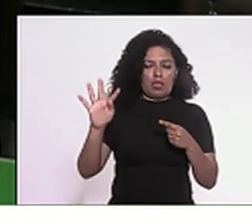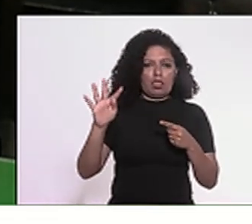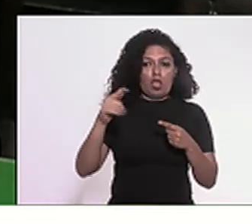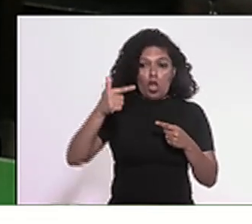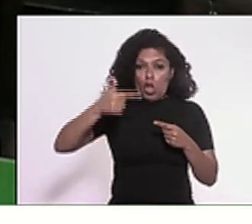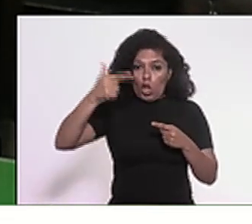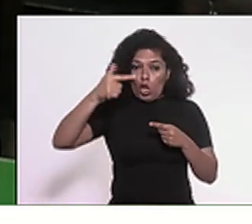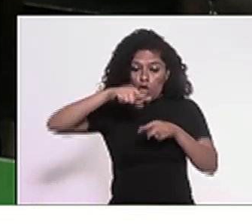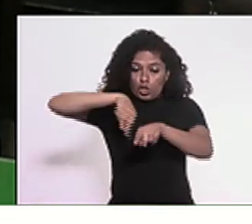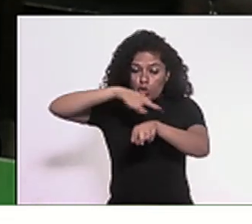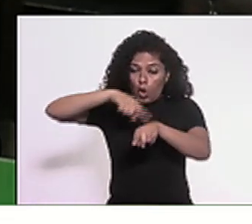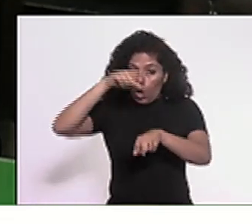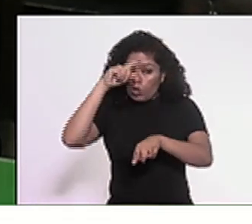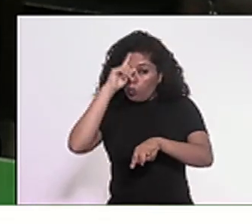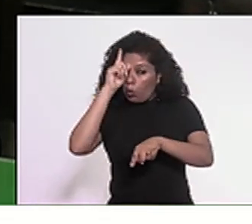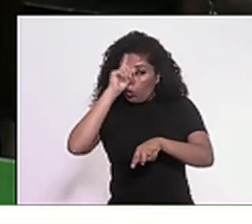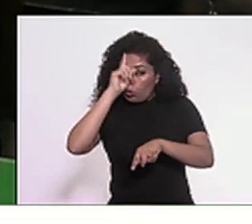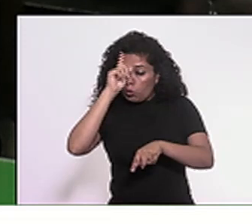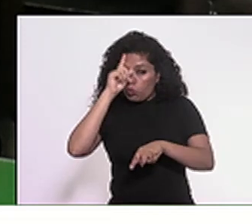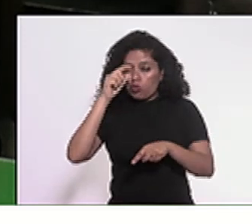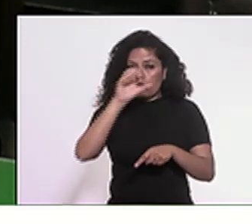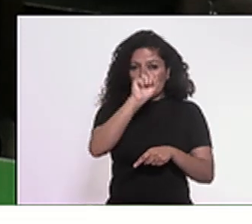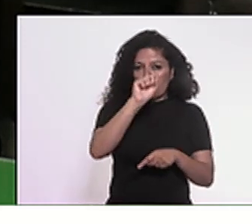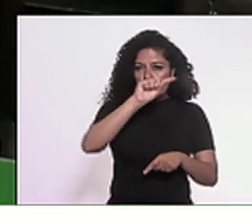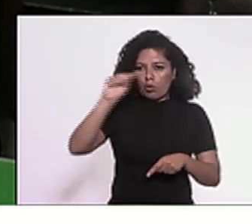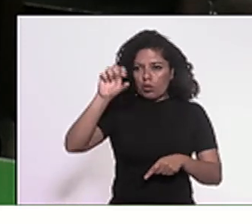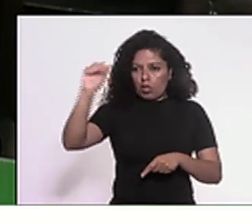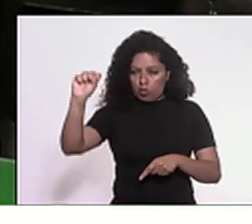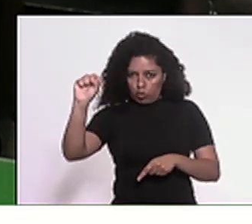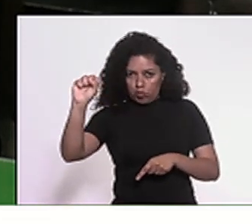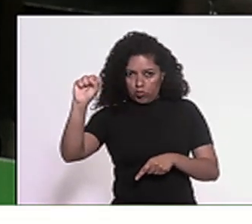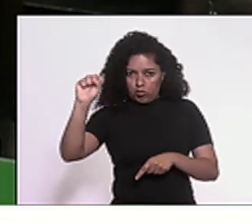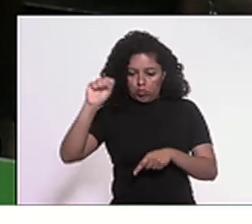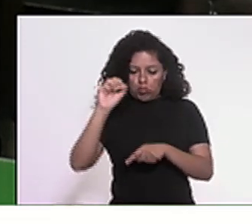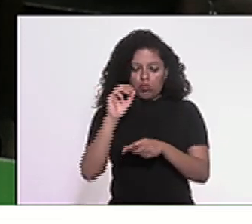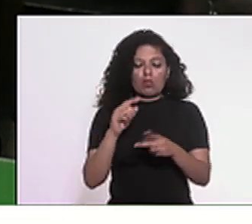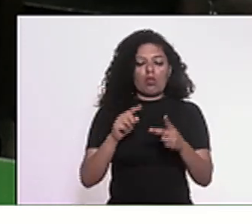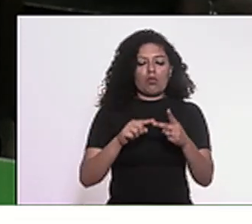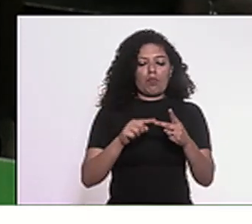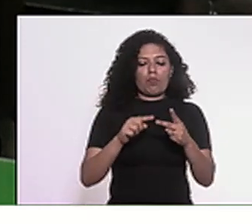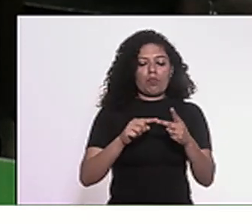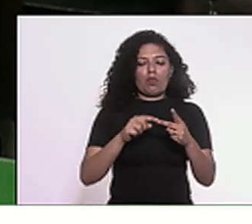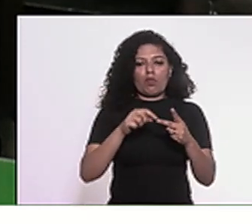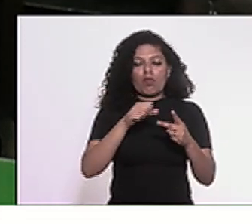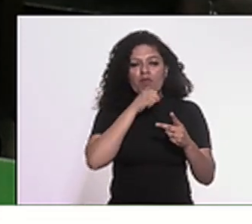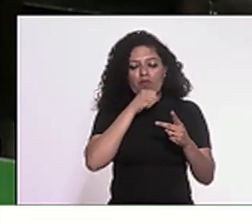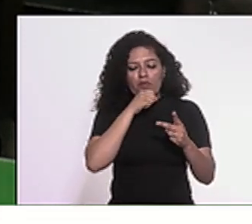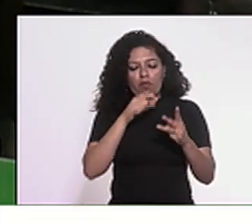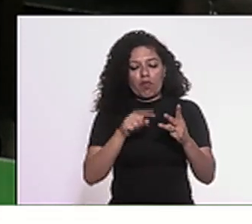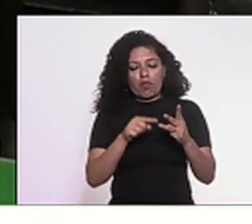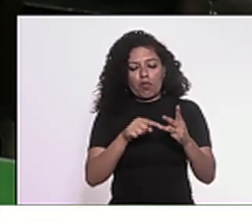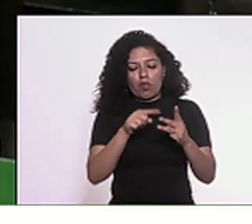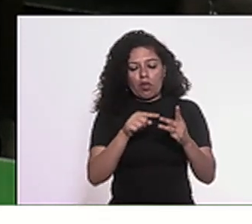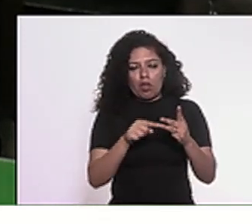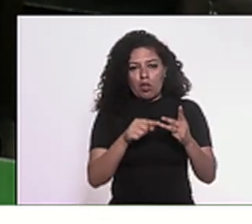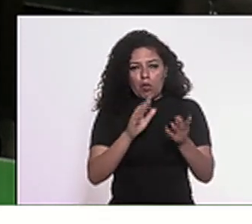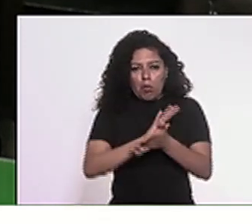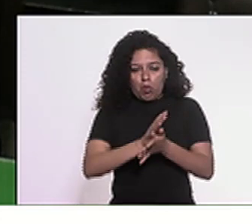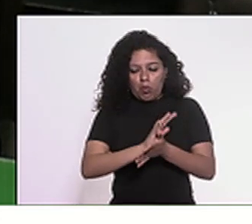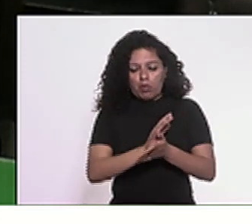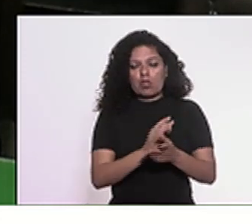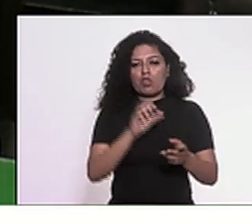todos os dias, né, funciona de 8 às 8. Nós temos um disque idoso e um disque preconceito que funciona de 8 às